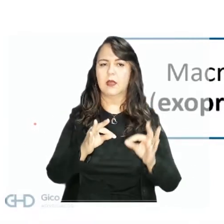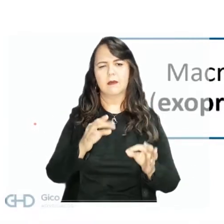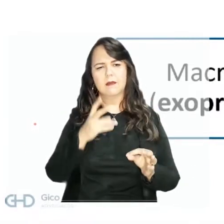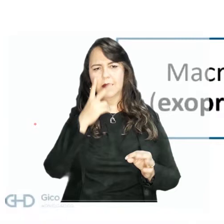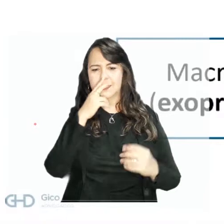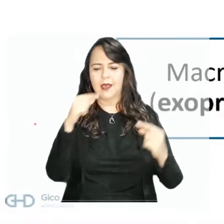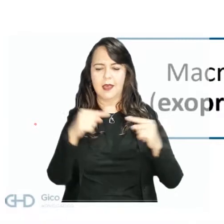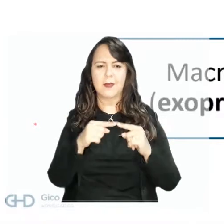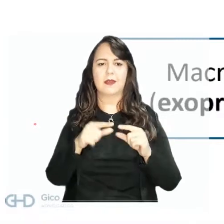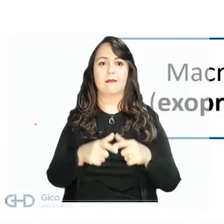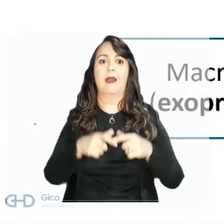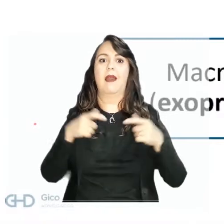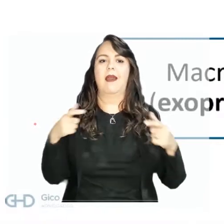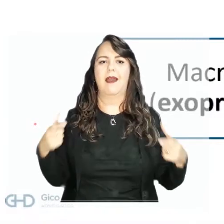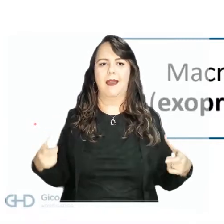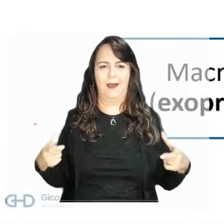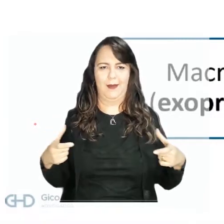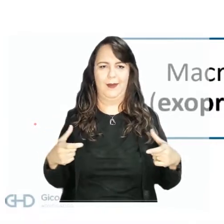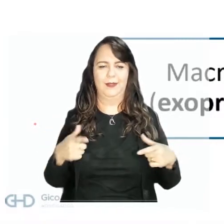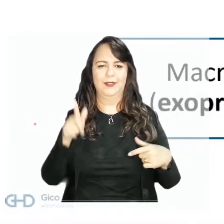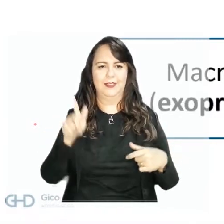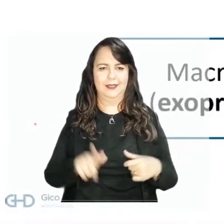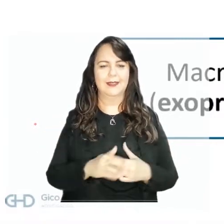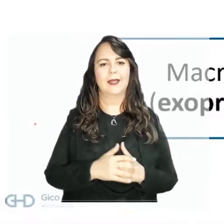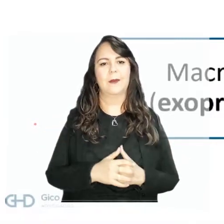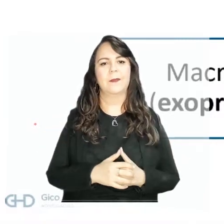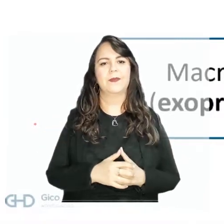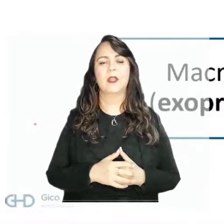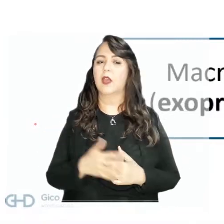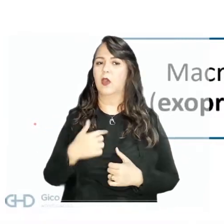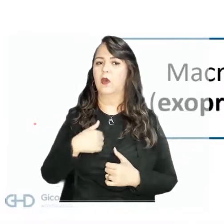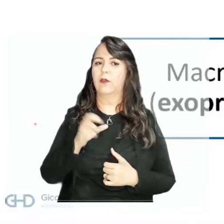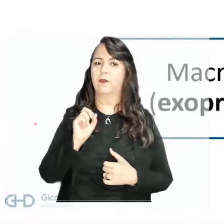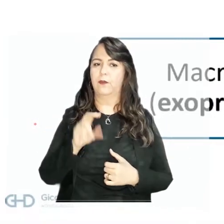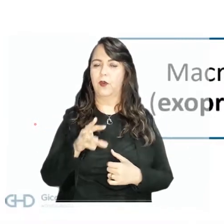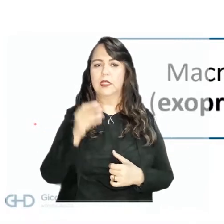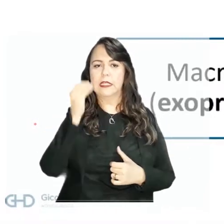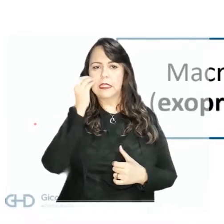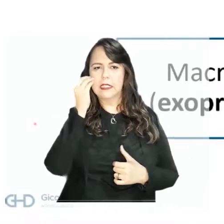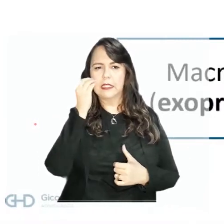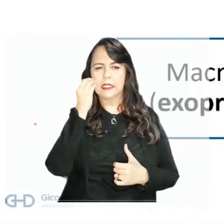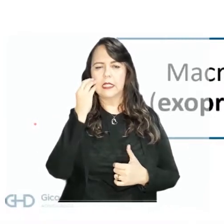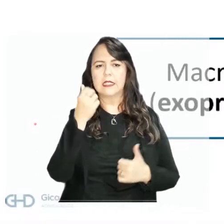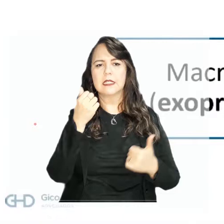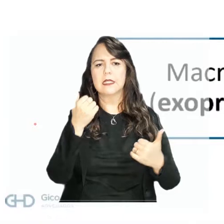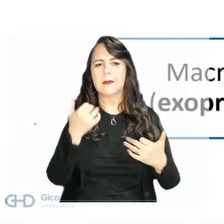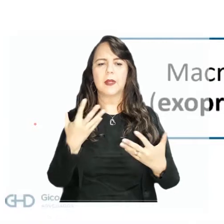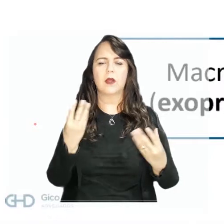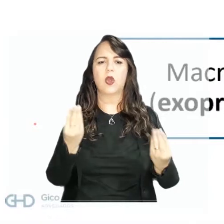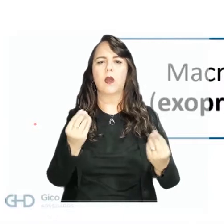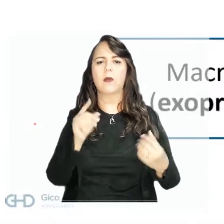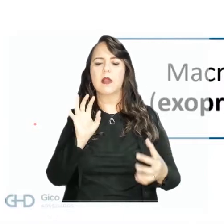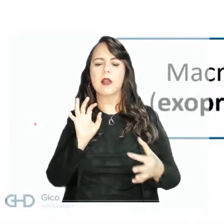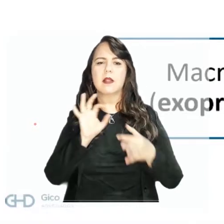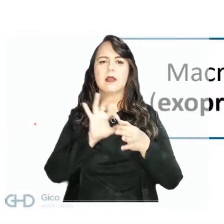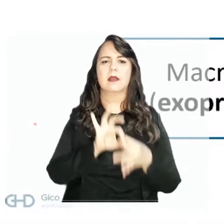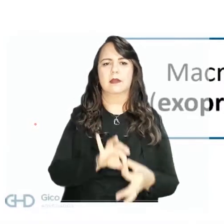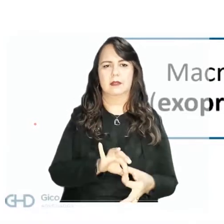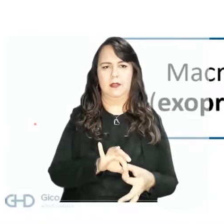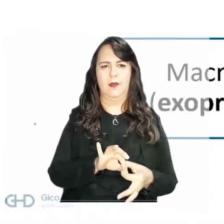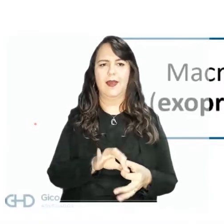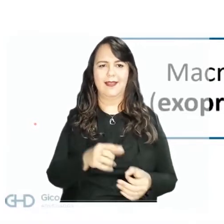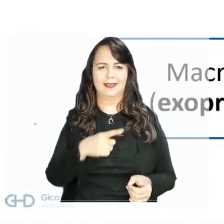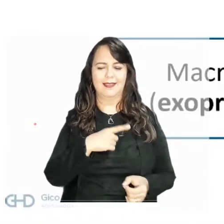exoprocessual. E eu vou tentar depois mostrar para vocês como, na verdade, tem uma interligação, por isso tem essa linhazinha pontilhada, onde